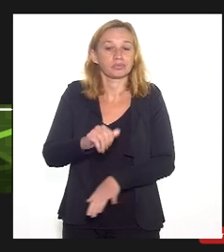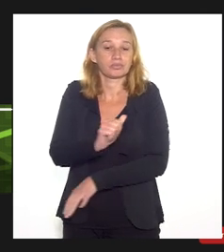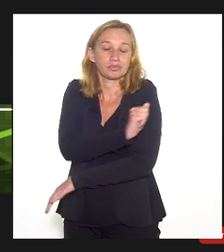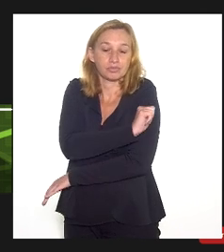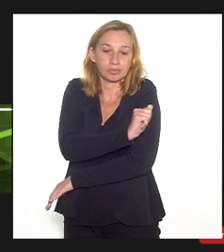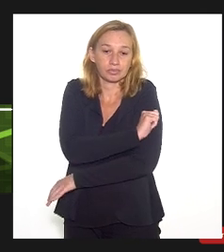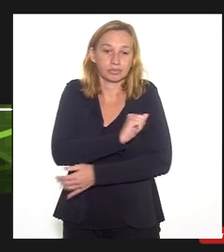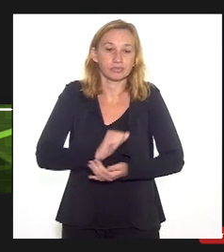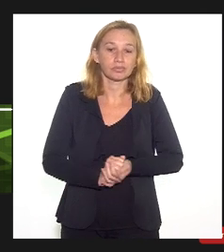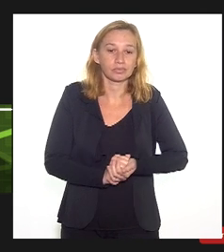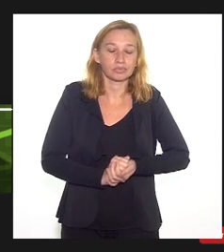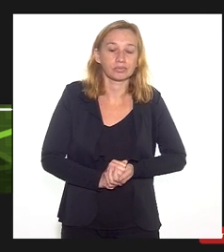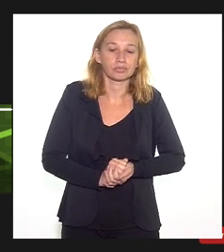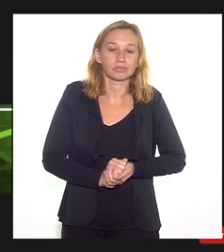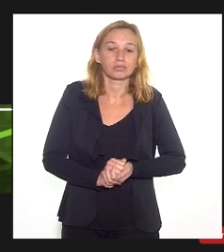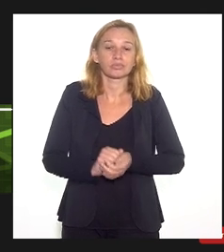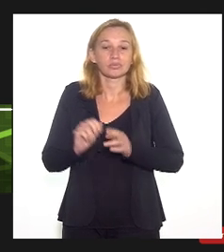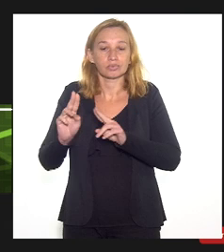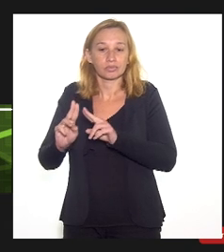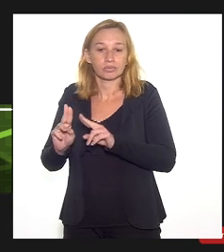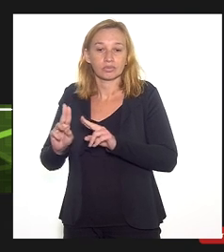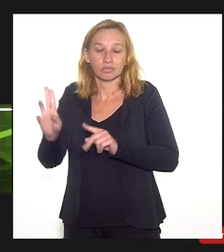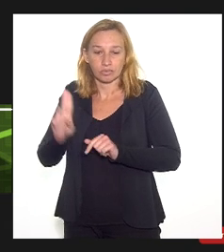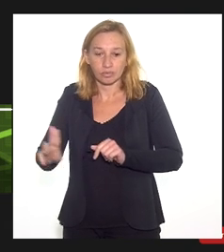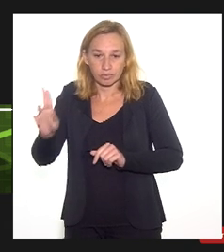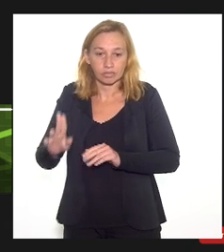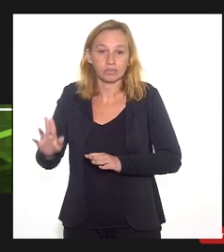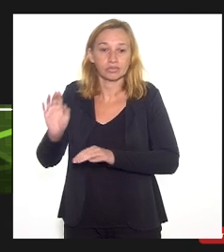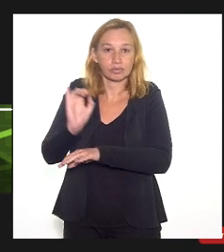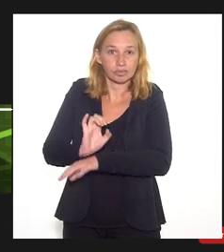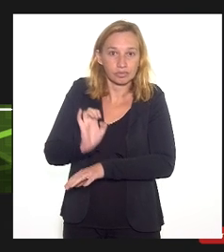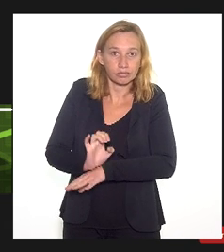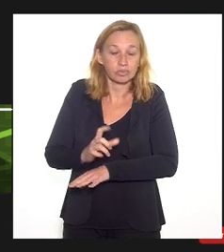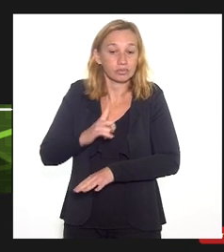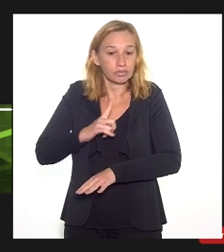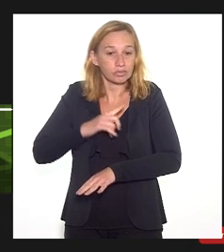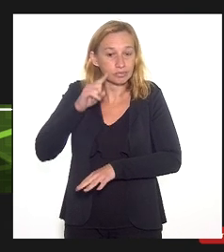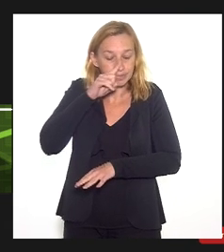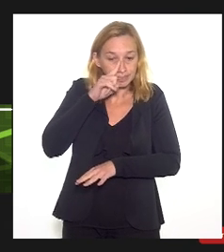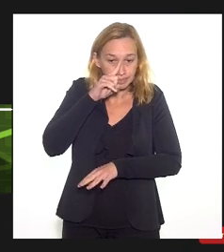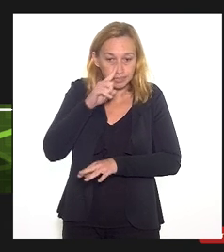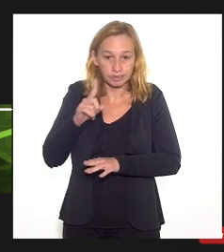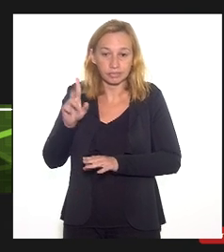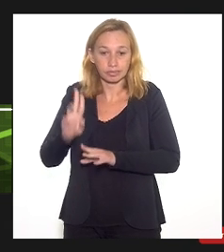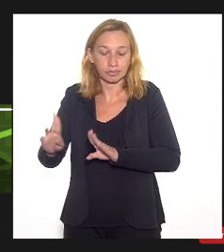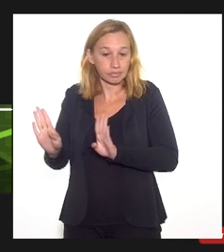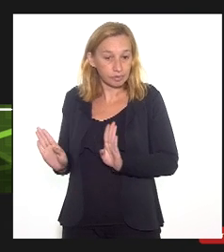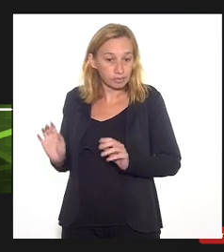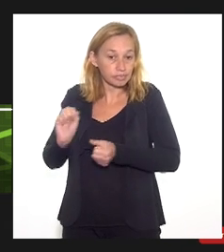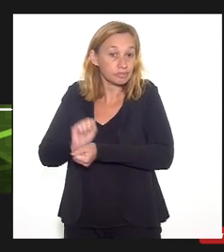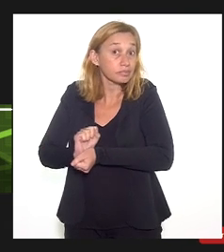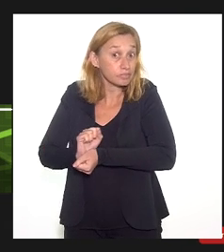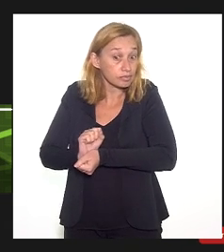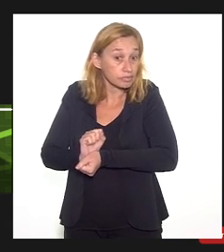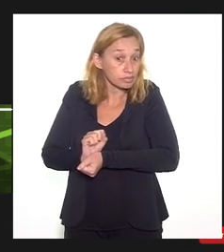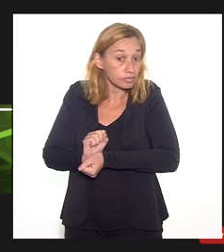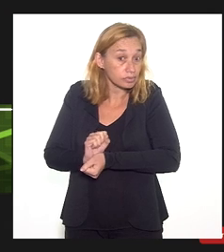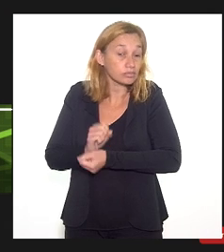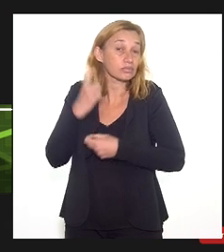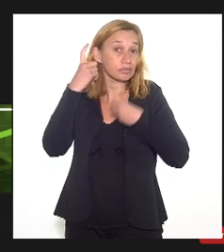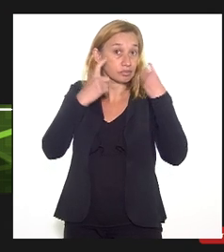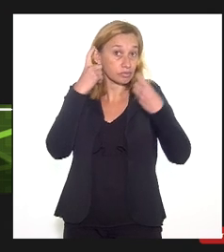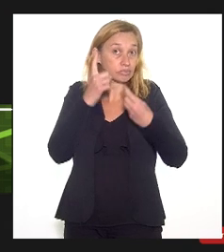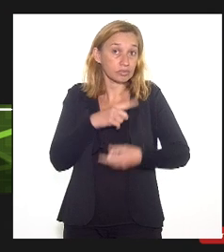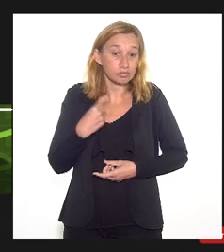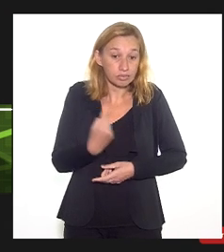quando se fala de financiamento da UERJ das universidades estaduais existe o risco das universidades paralisarem e eu acho que é uma preocupação de todos